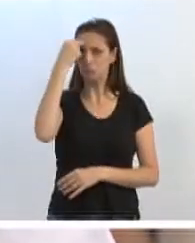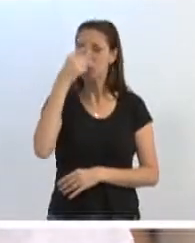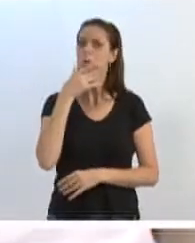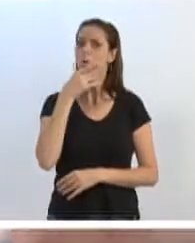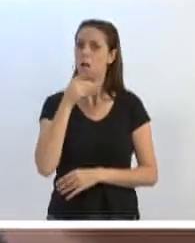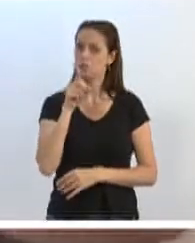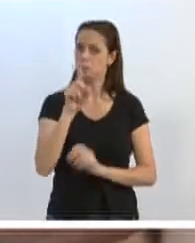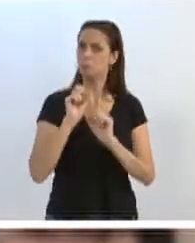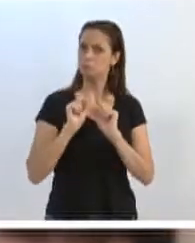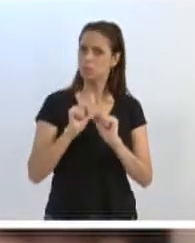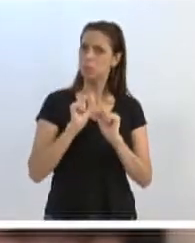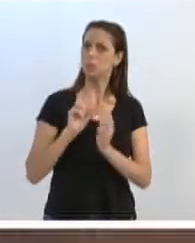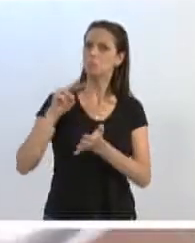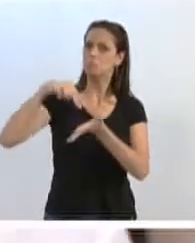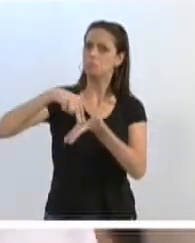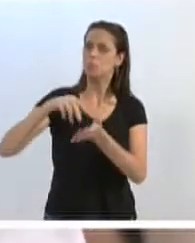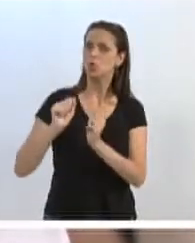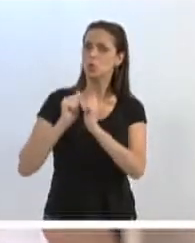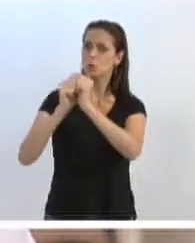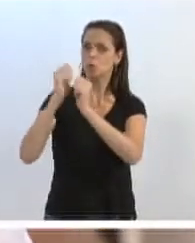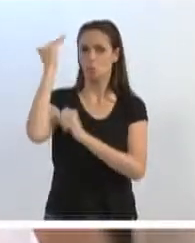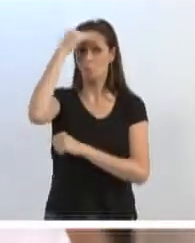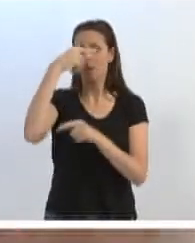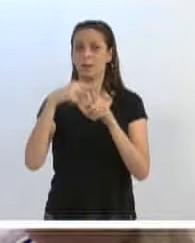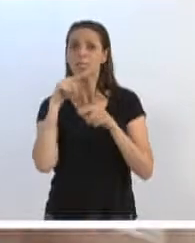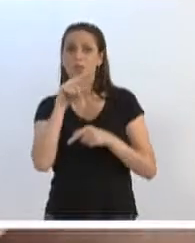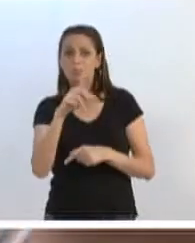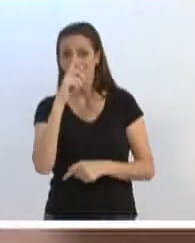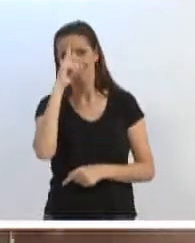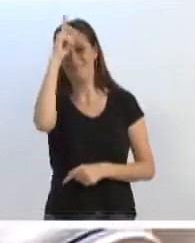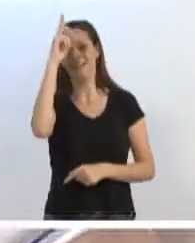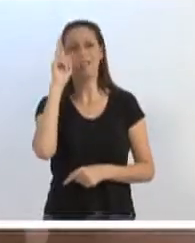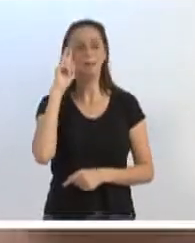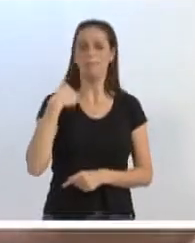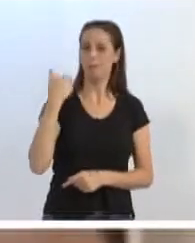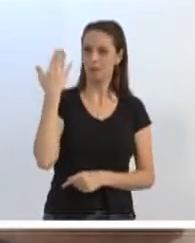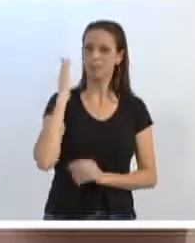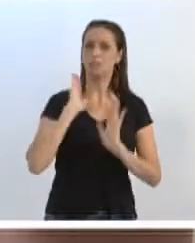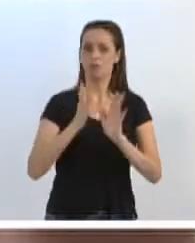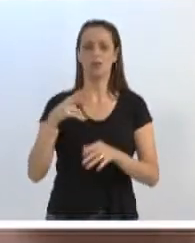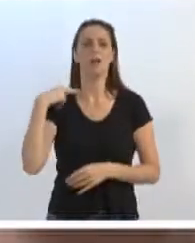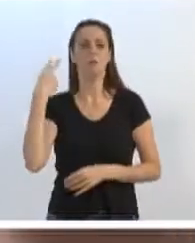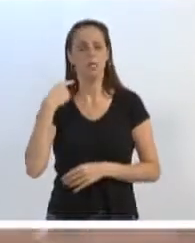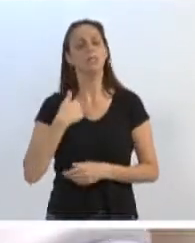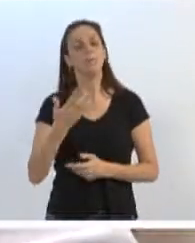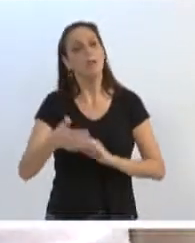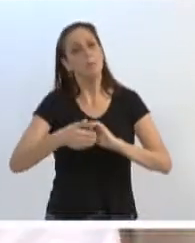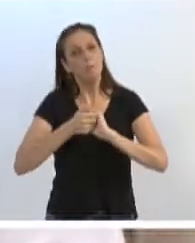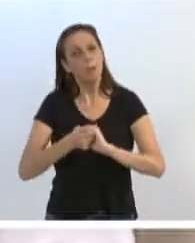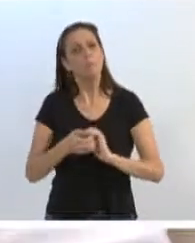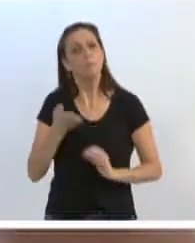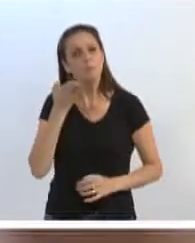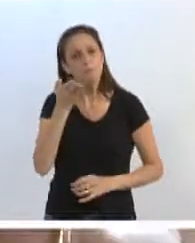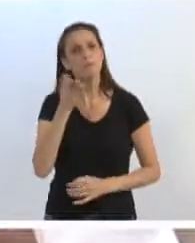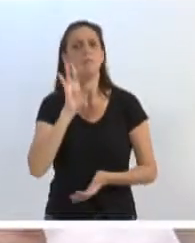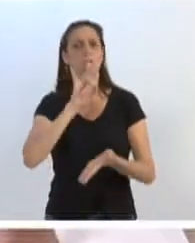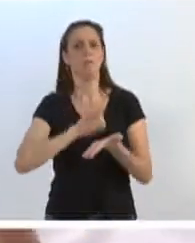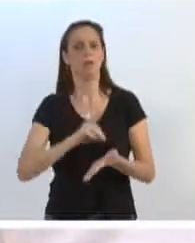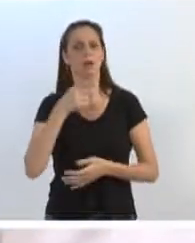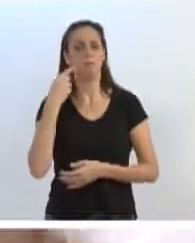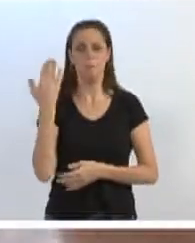prefeito porque segundo a vossa cabeça esse projeto eu era vereador na época quero parabenizar o senhor quer dizer que foi um ótimo